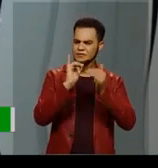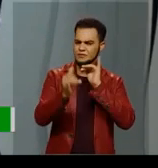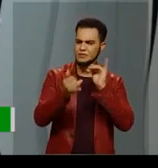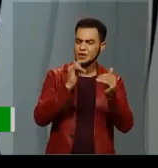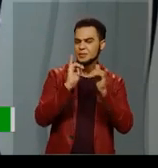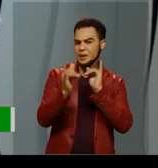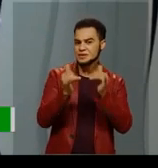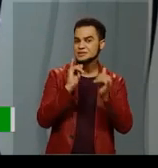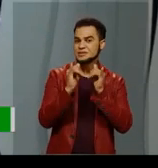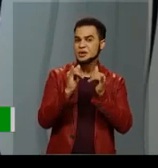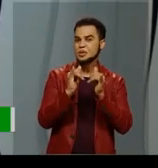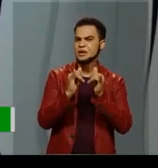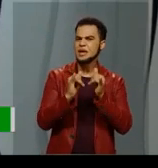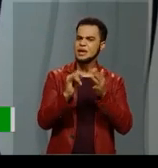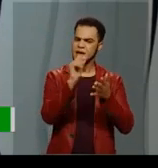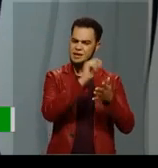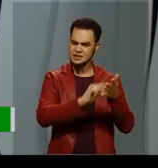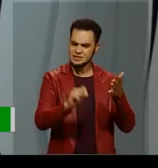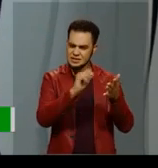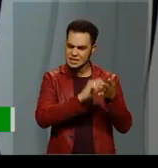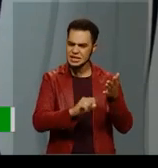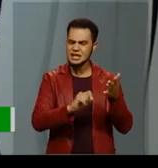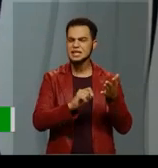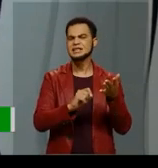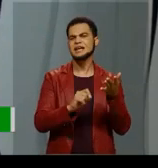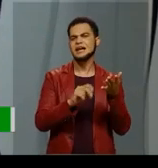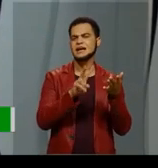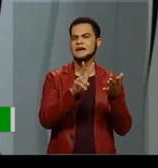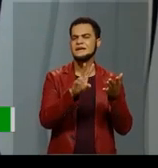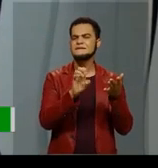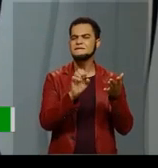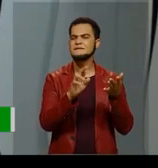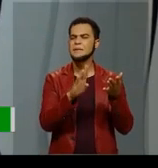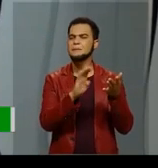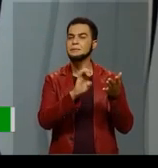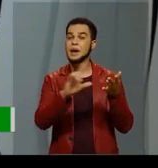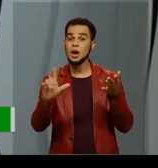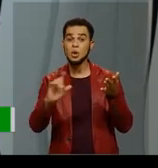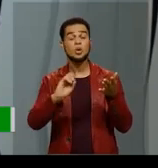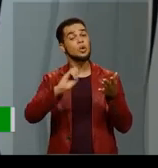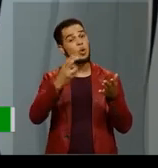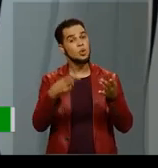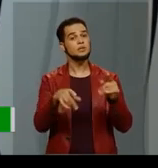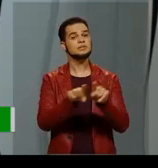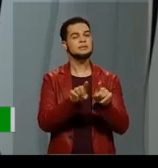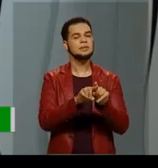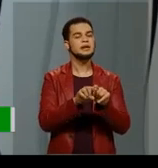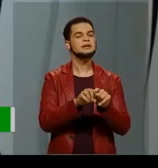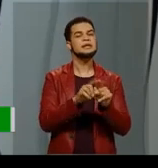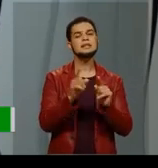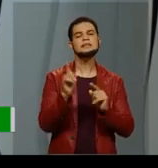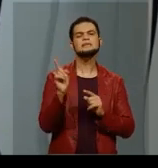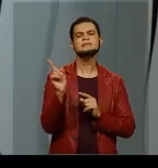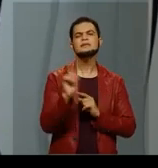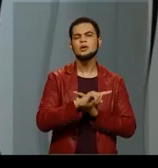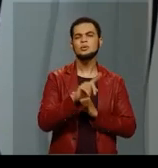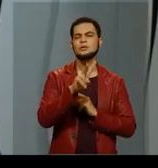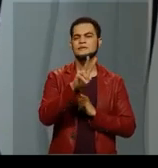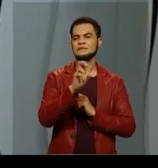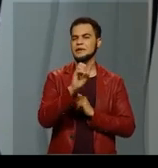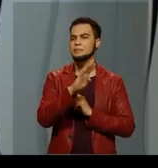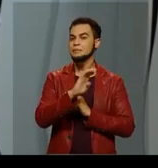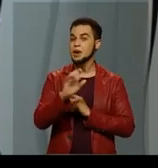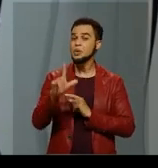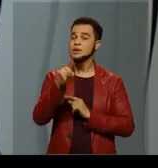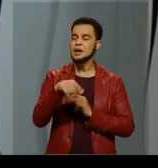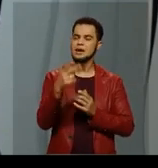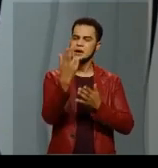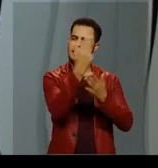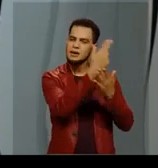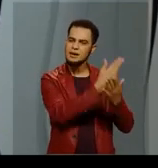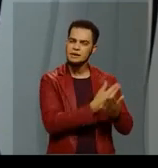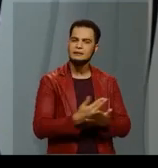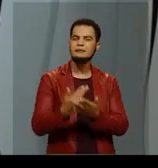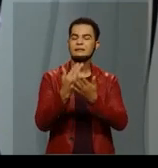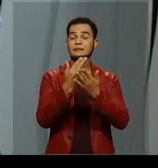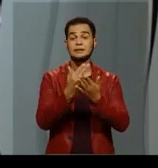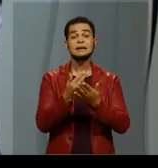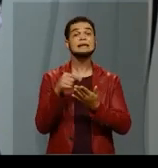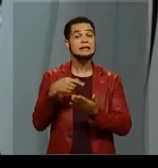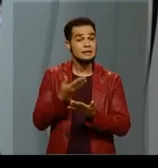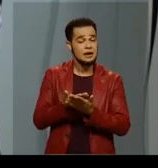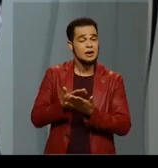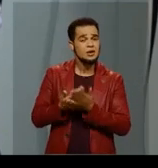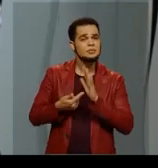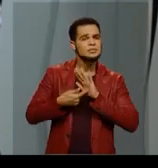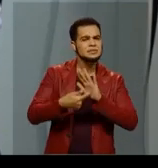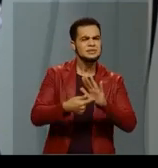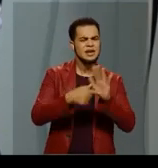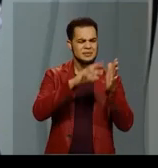as imagens, né? E cai muito no Enem, muito usado. Até eu tirei na aula vários exemplos do Enem. E o que a professora Rose